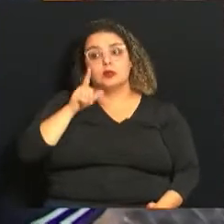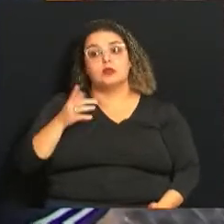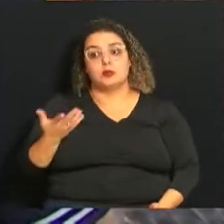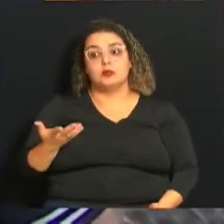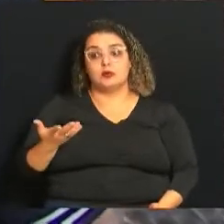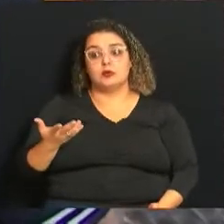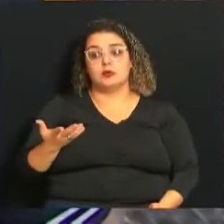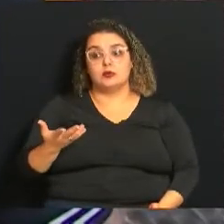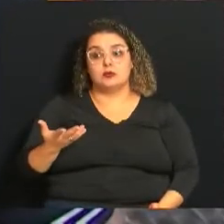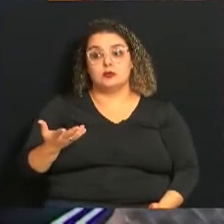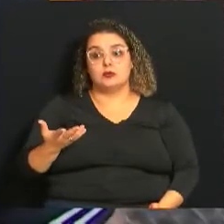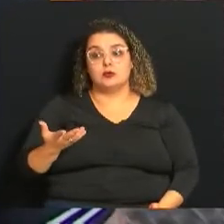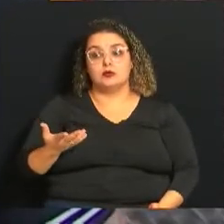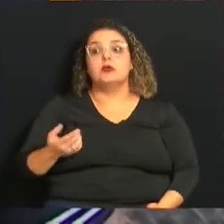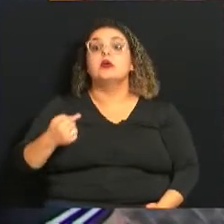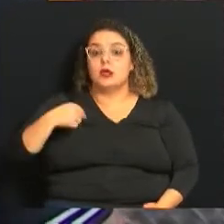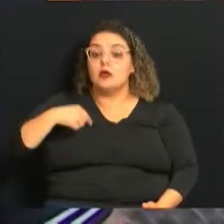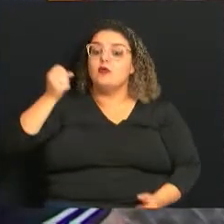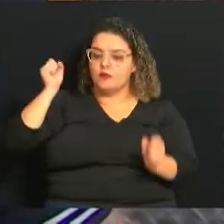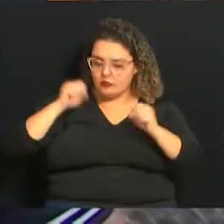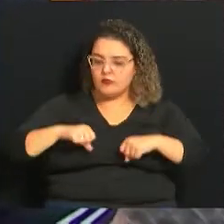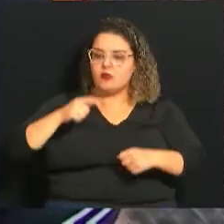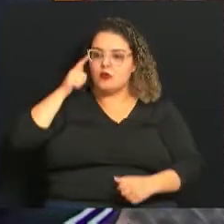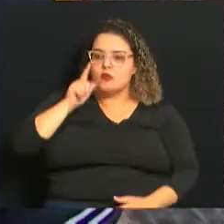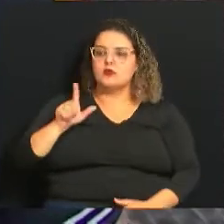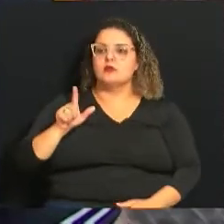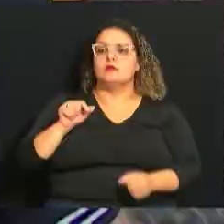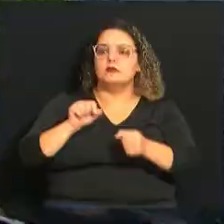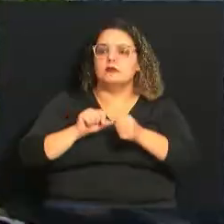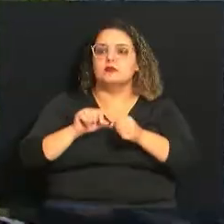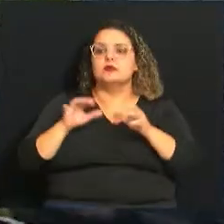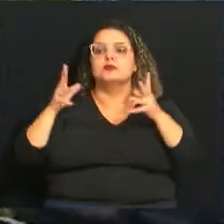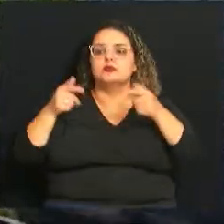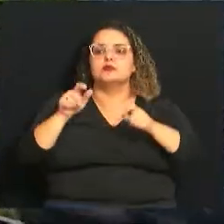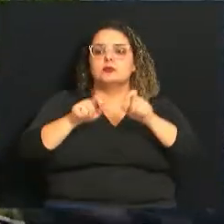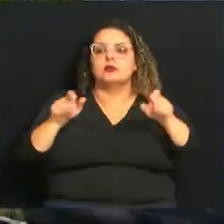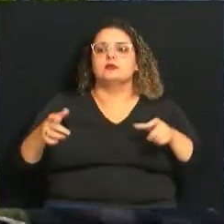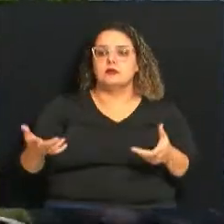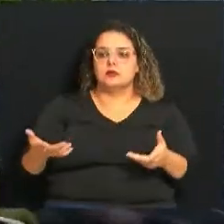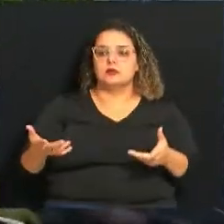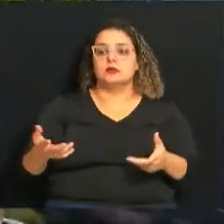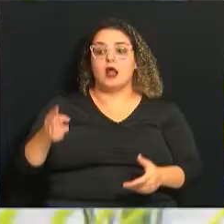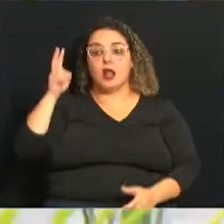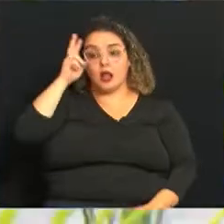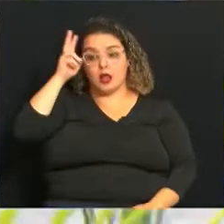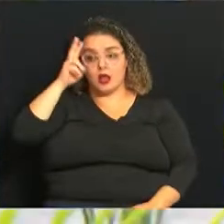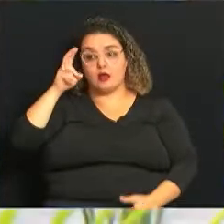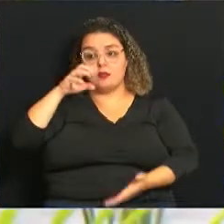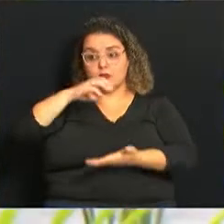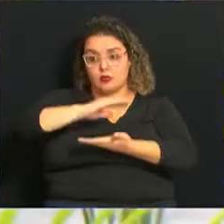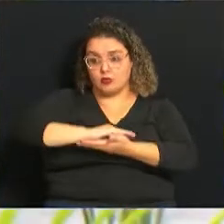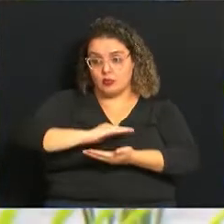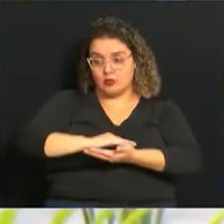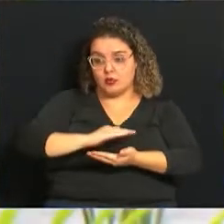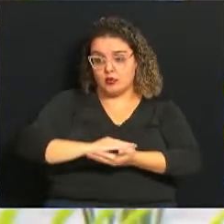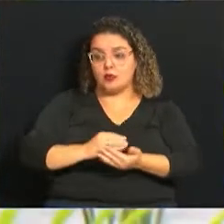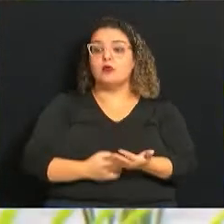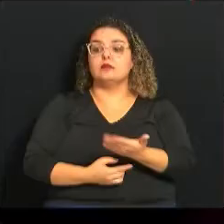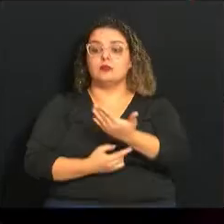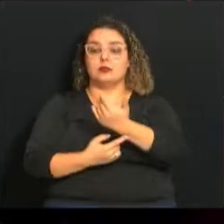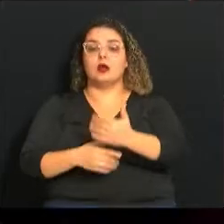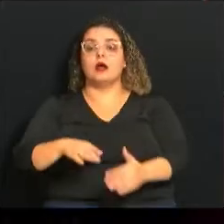eu consigo não, vou conseguir. Vou fazer tudo pela população. Lembrando que o posto Poupa Tempo Digital